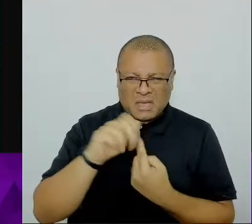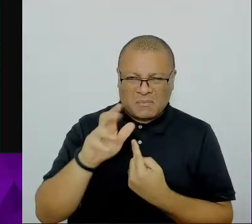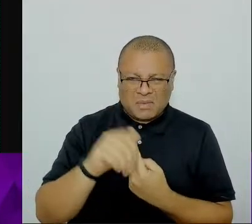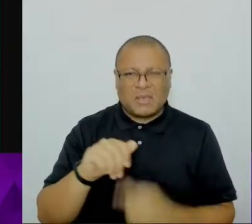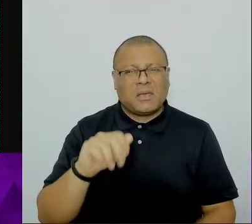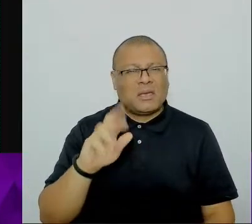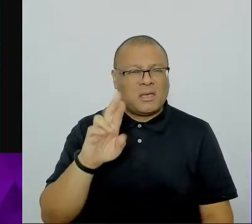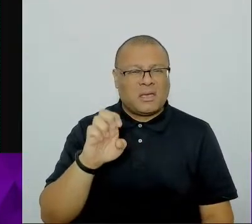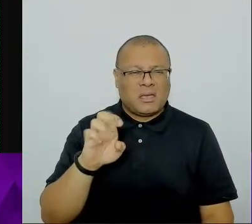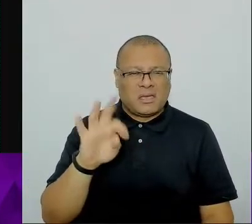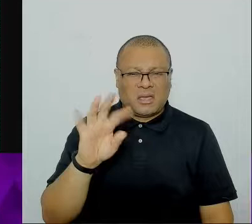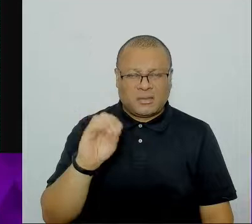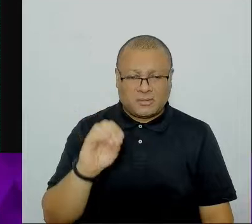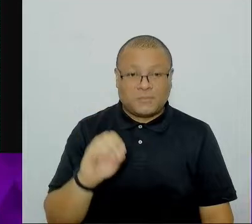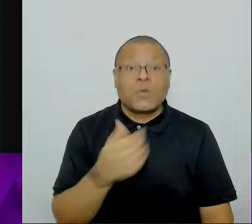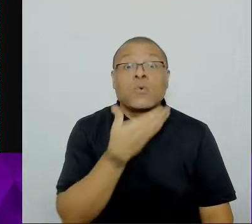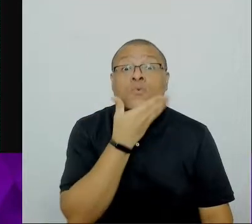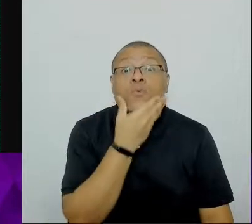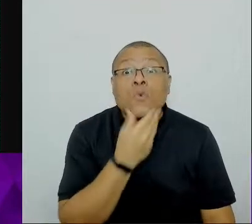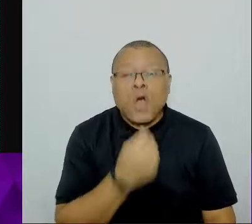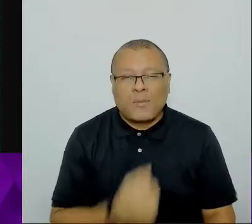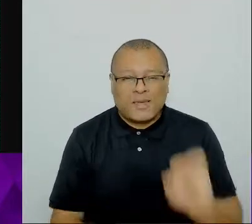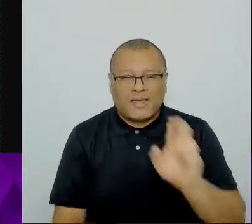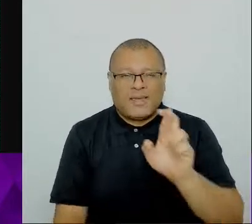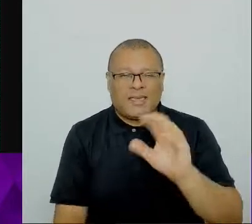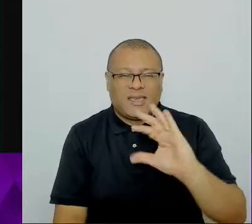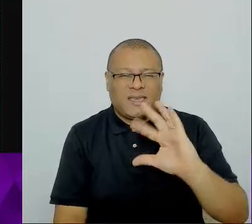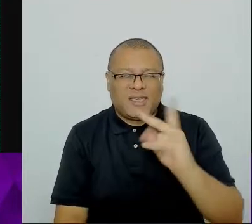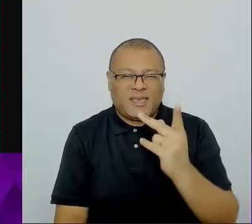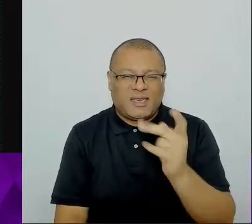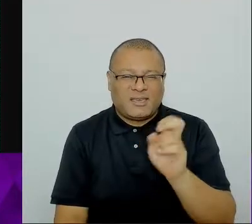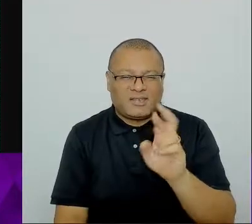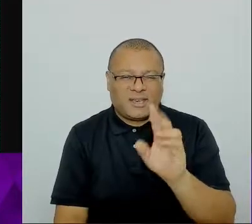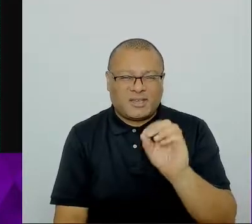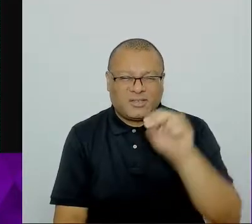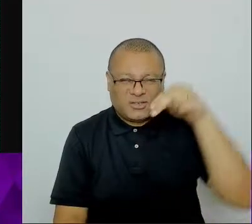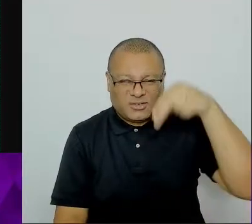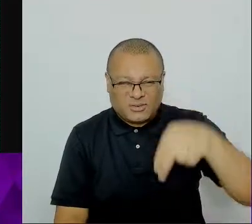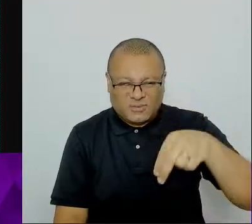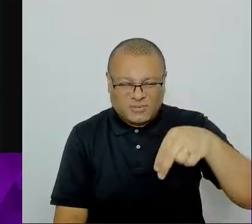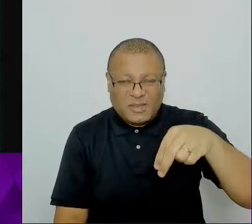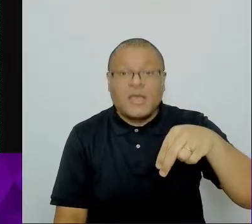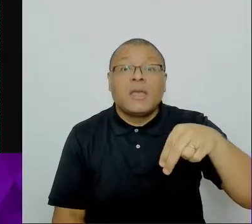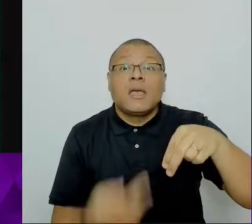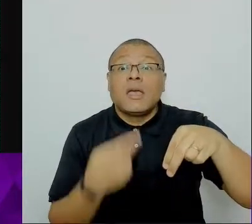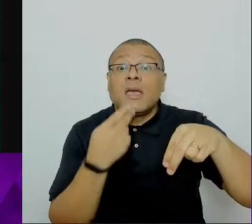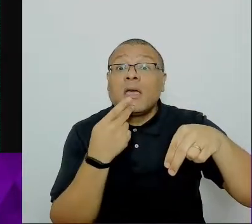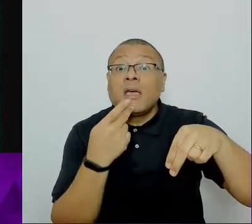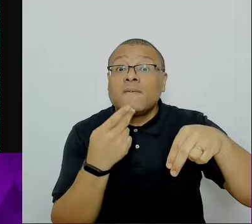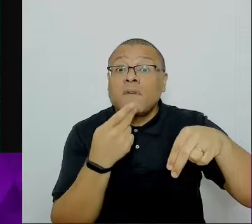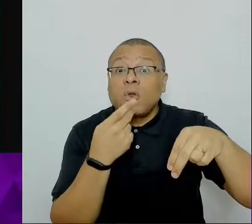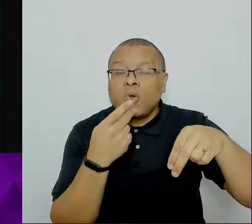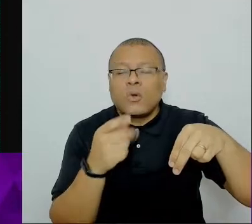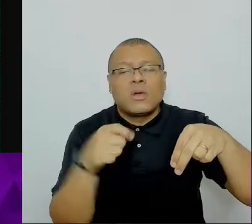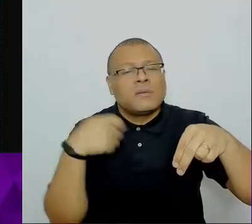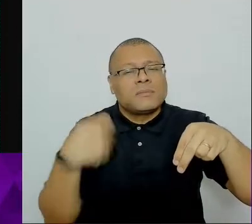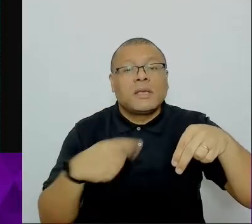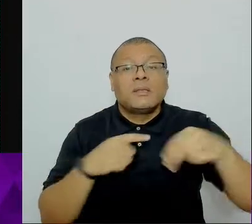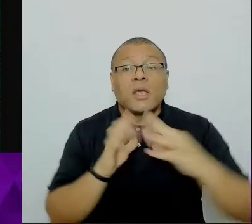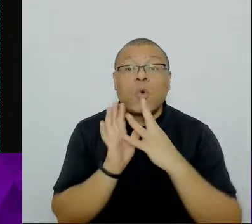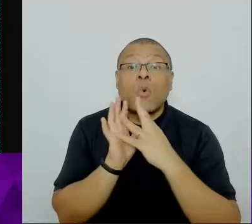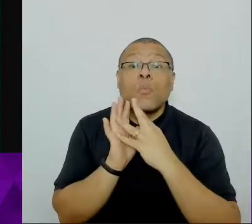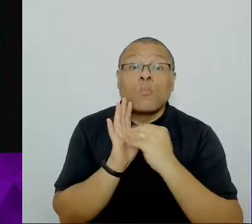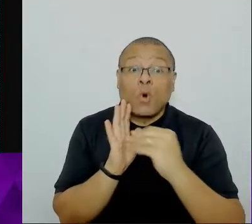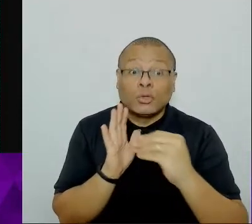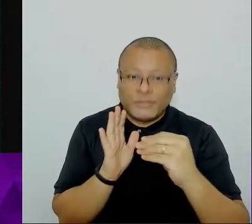Richardson, que é outro desenvolvedor, ele criou um modelo de maturidade para a gente conseguir chegar ao que ele chama de glória do REST, que seria esse ponto final